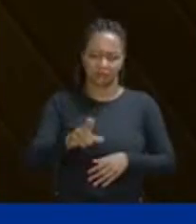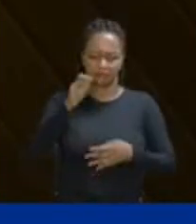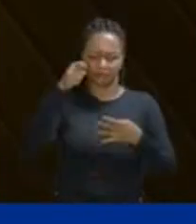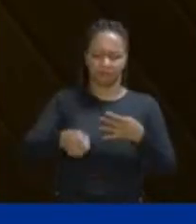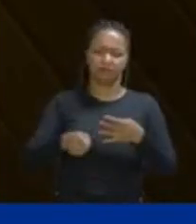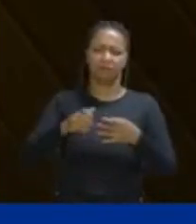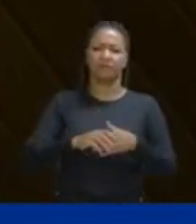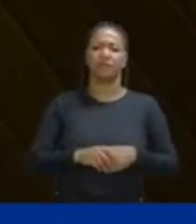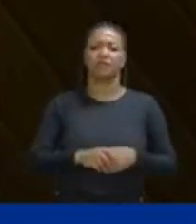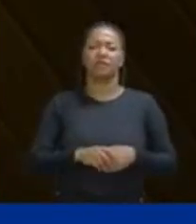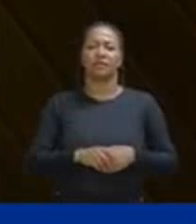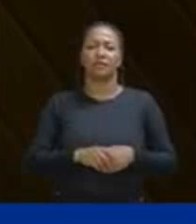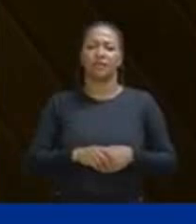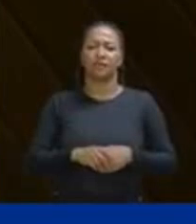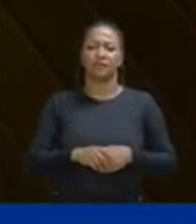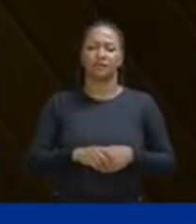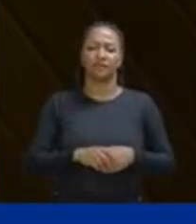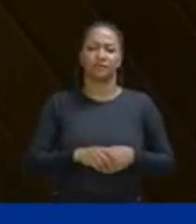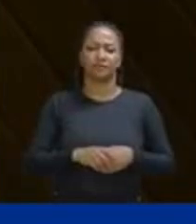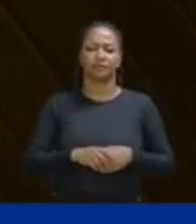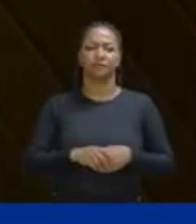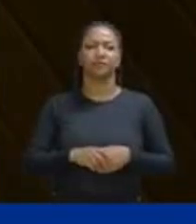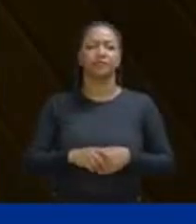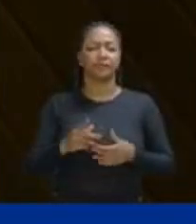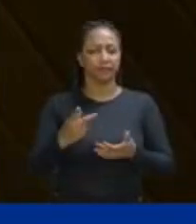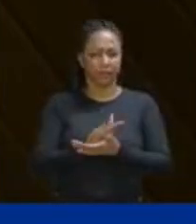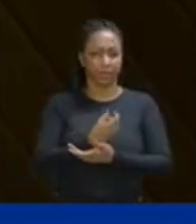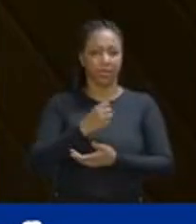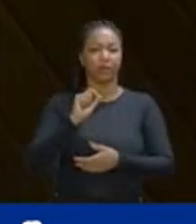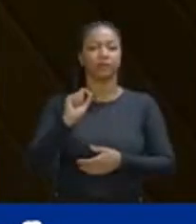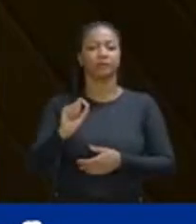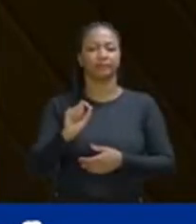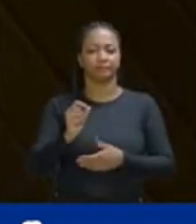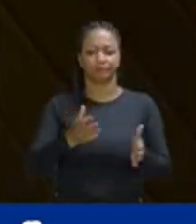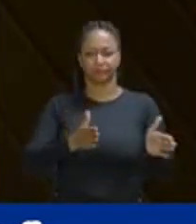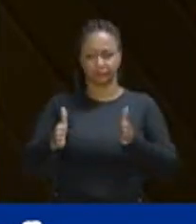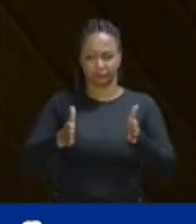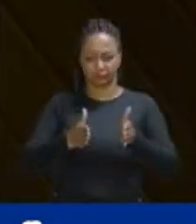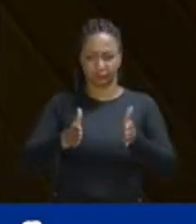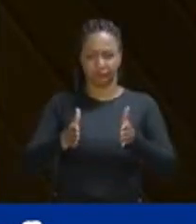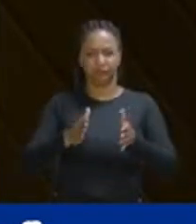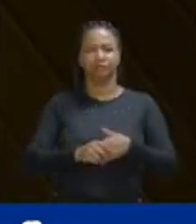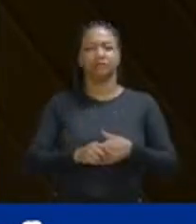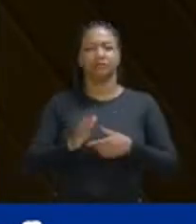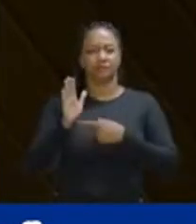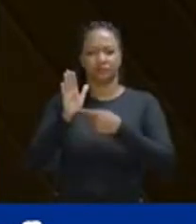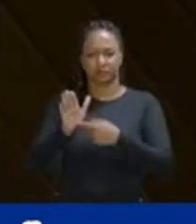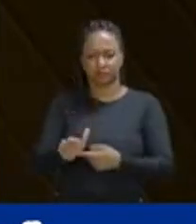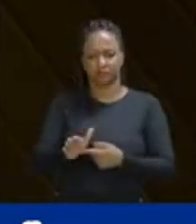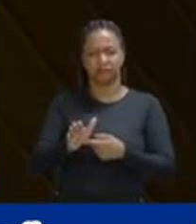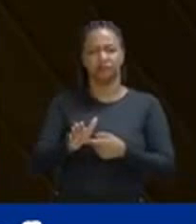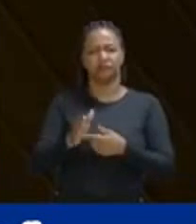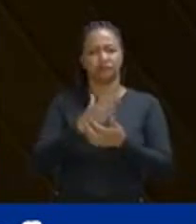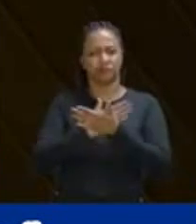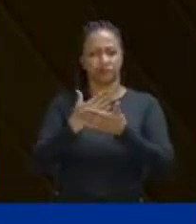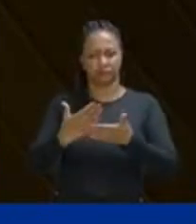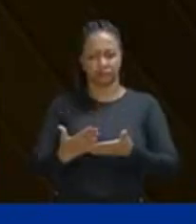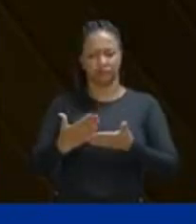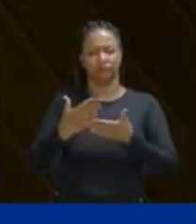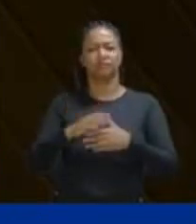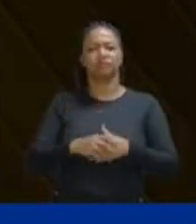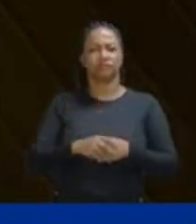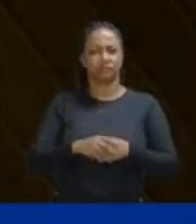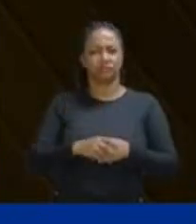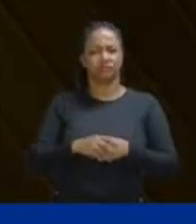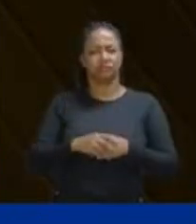de 2024. Ocorre que, no período de reconsideração apresentado na origem, há alegação de